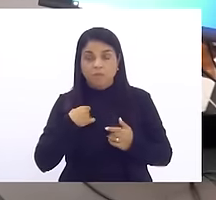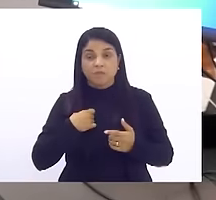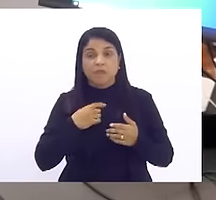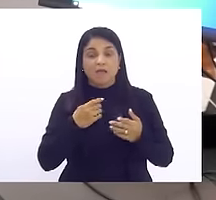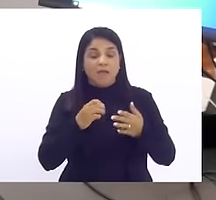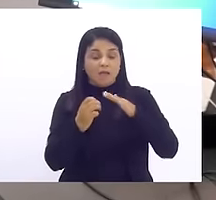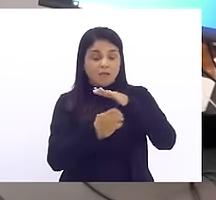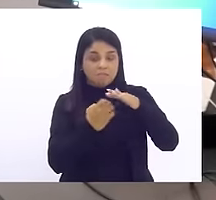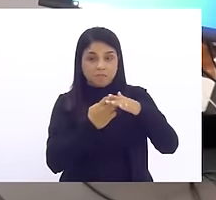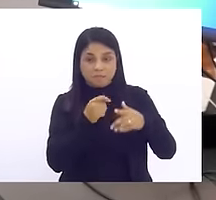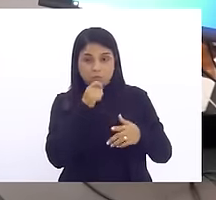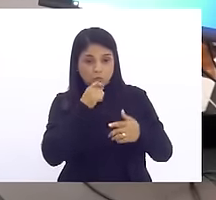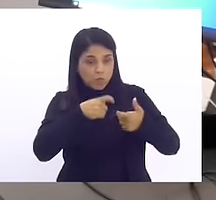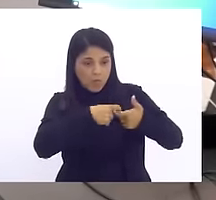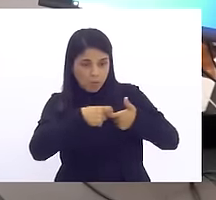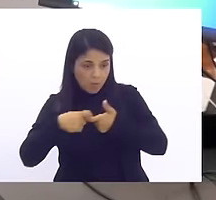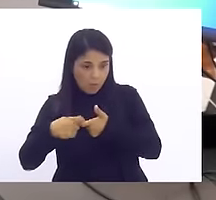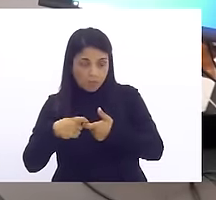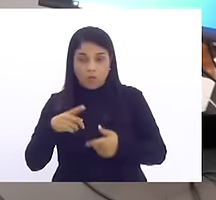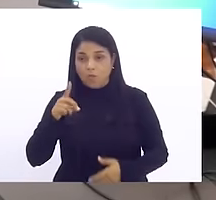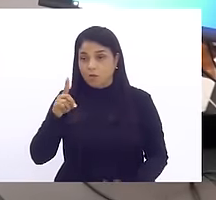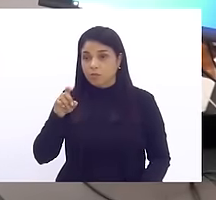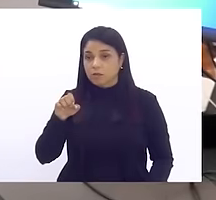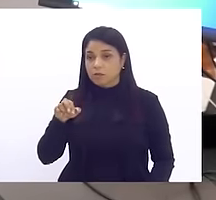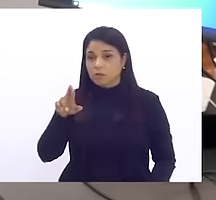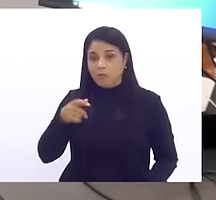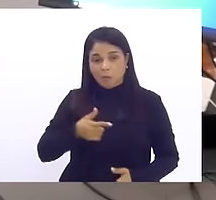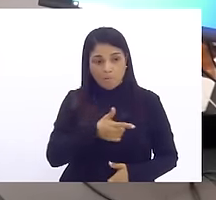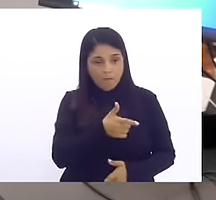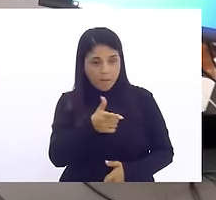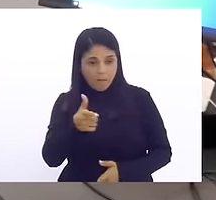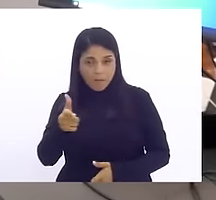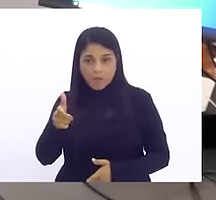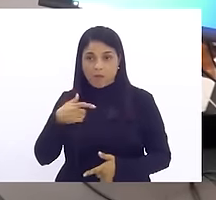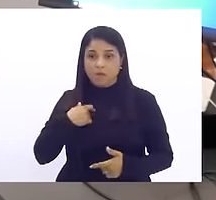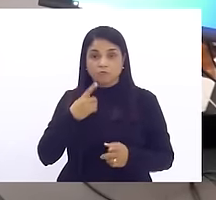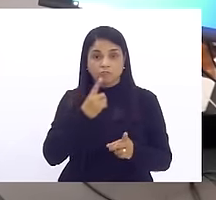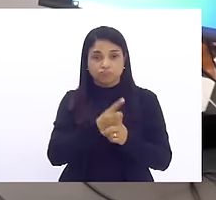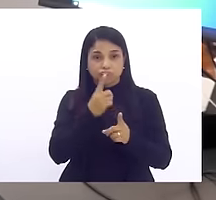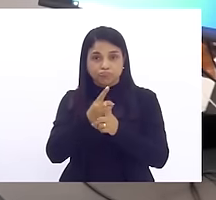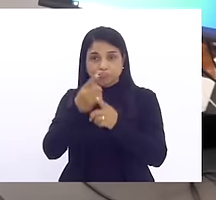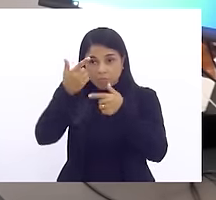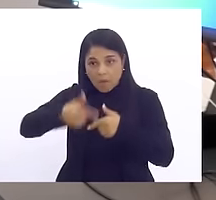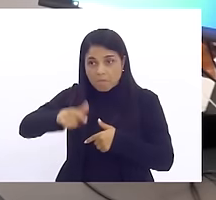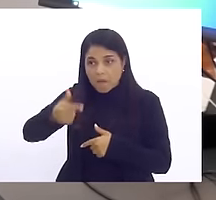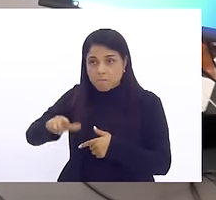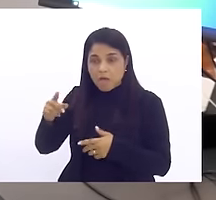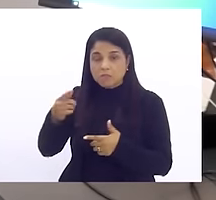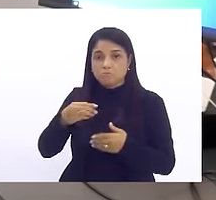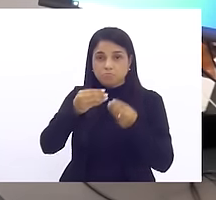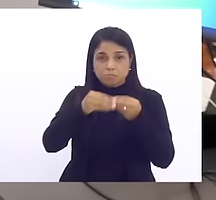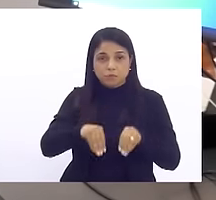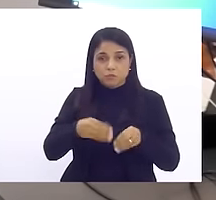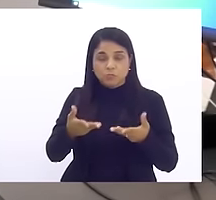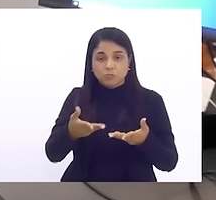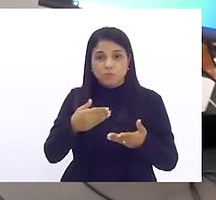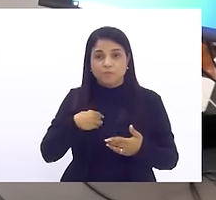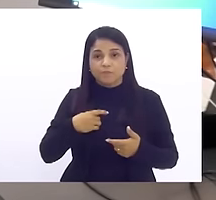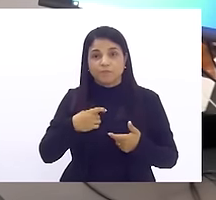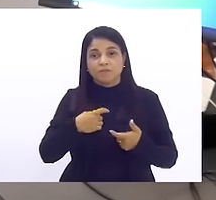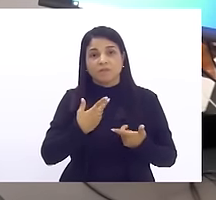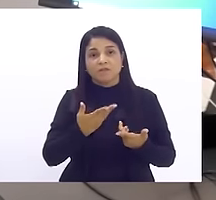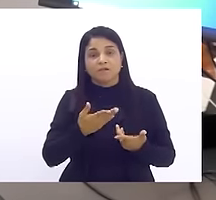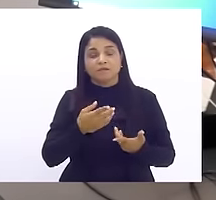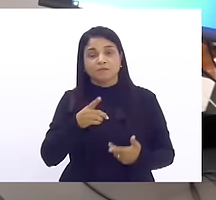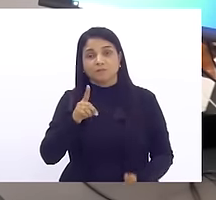reboque o teto que atira nos outros cada hora descobre uma coisa cara a empresa de reboque não tem reboque o